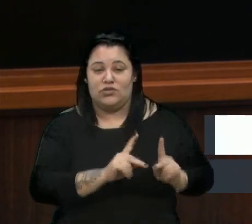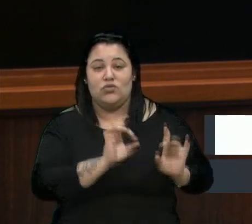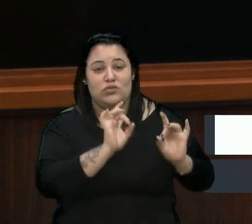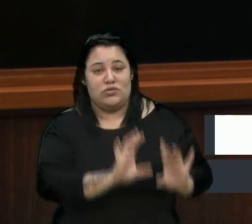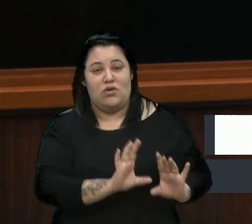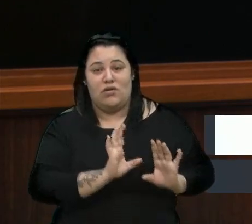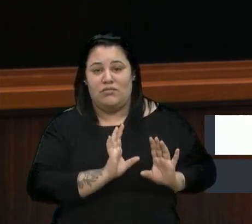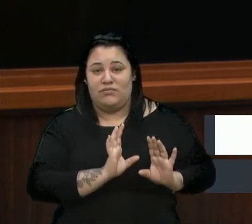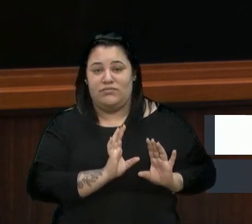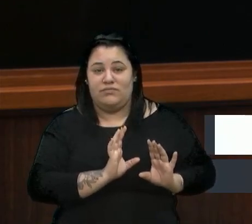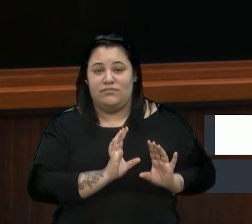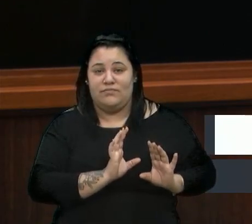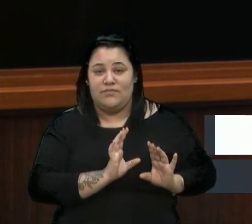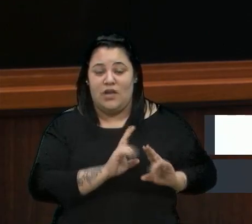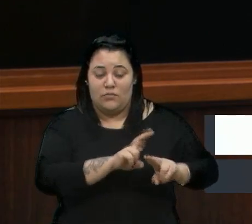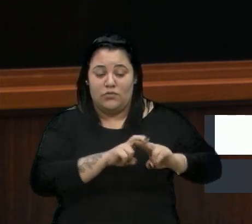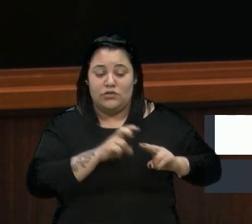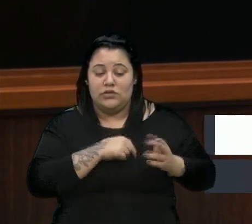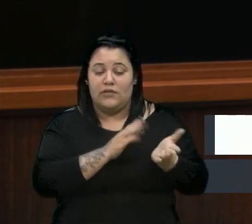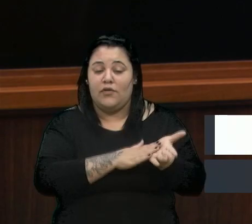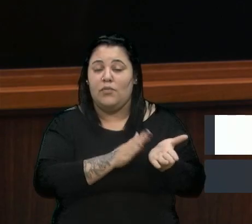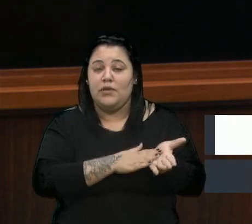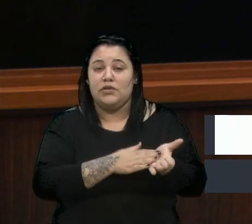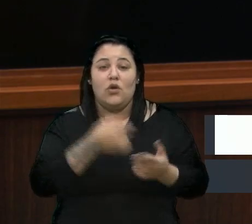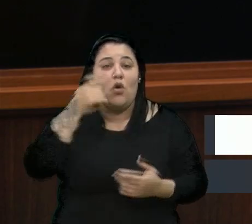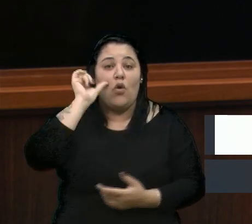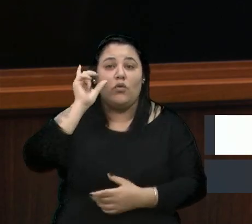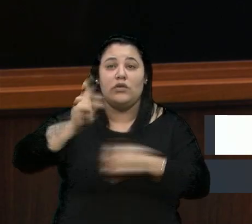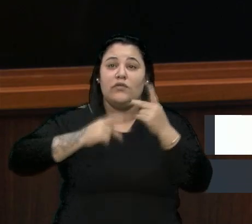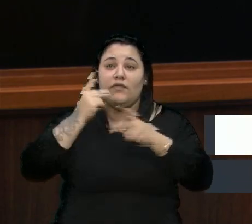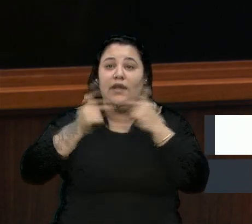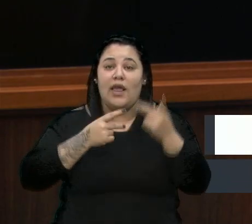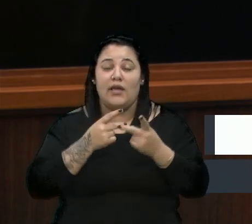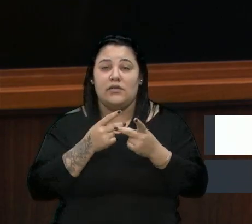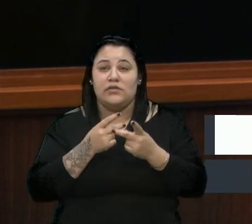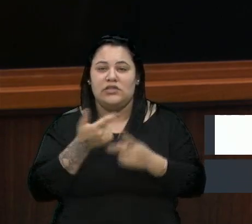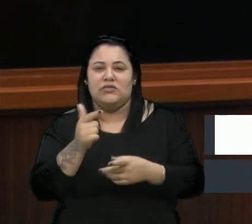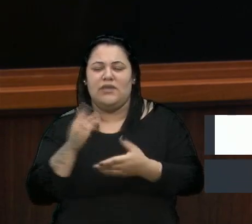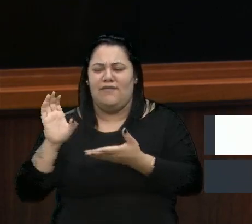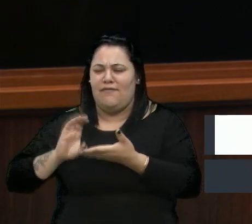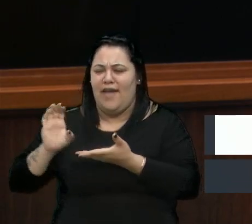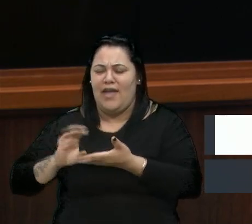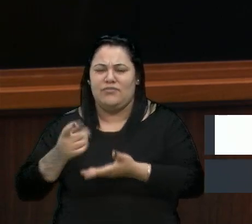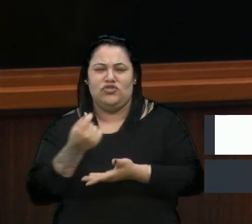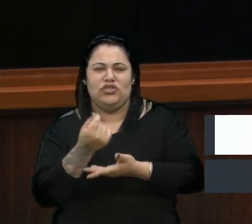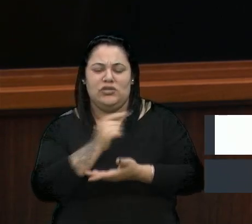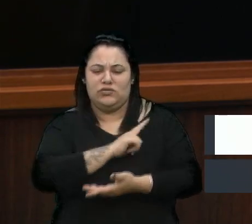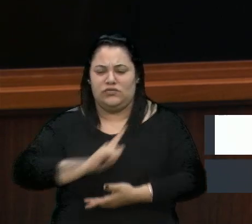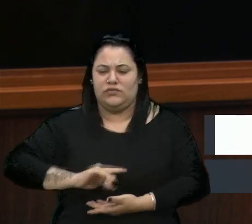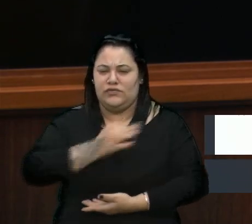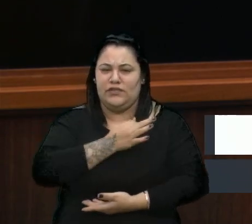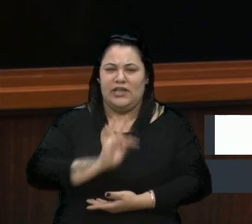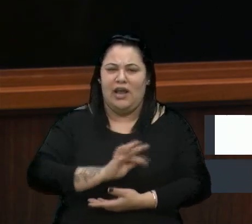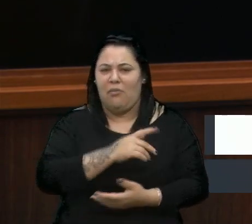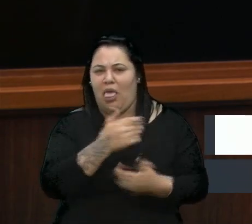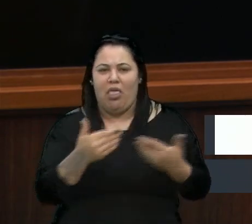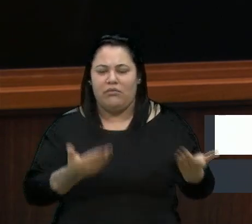é isso que se cobra. Ontem foi falado aqui que não tem verbas do governo federal, isso e